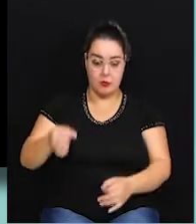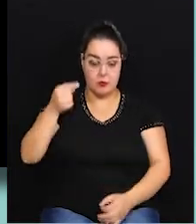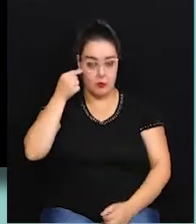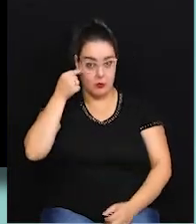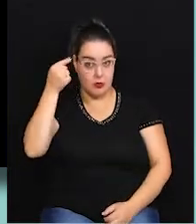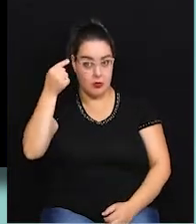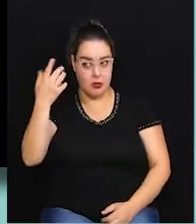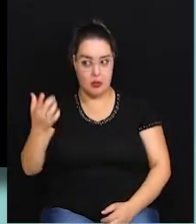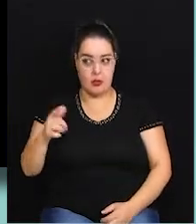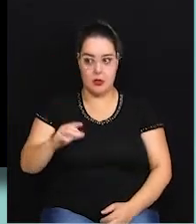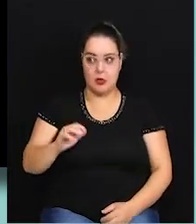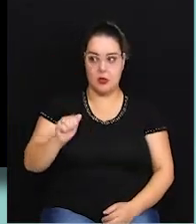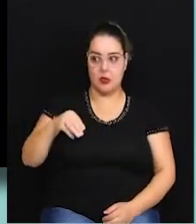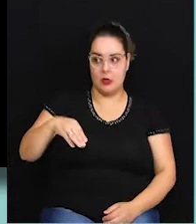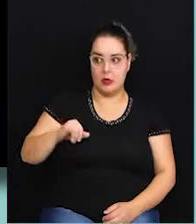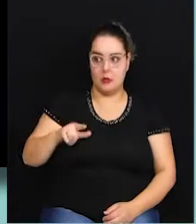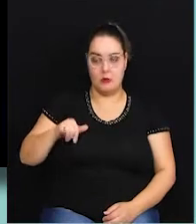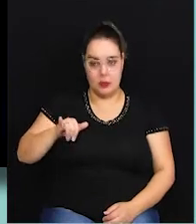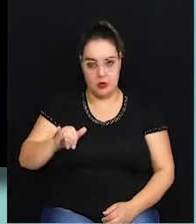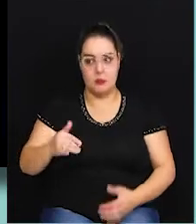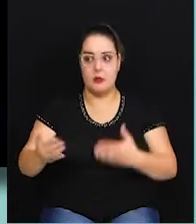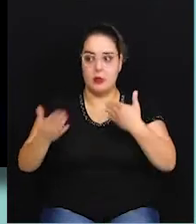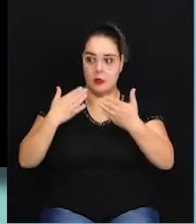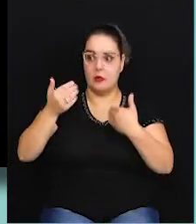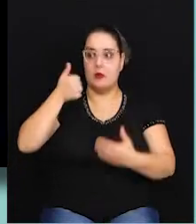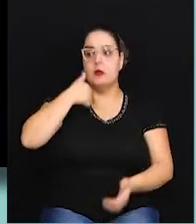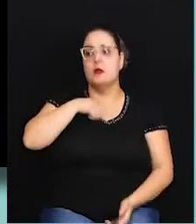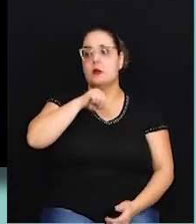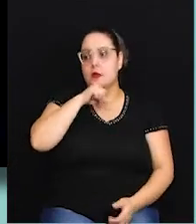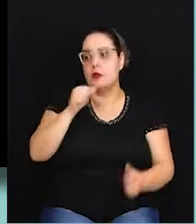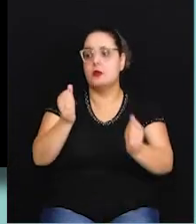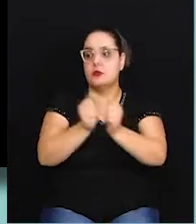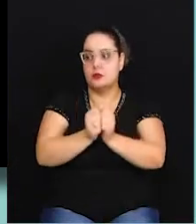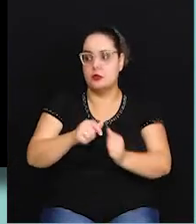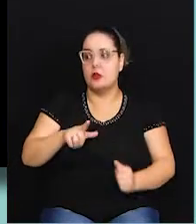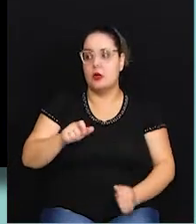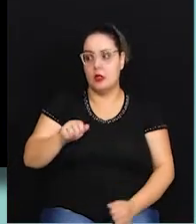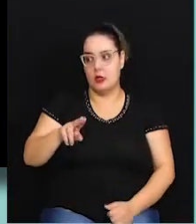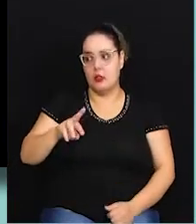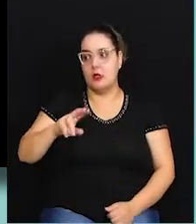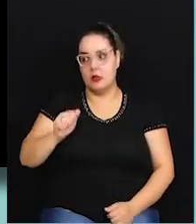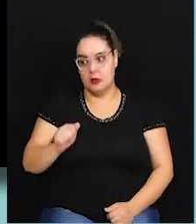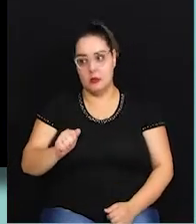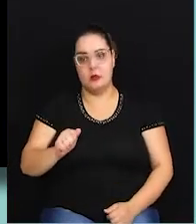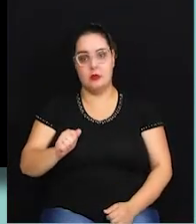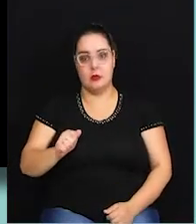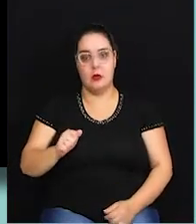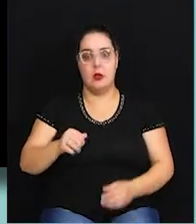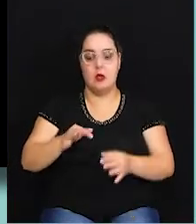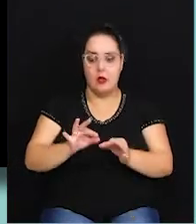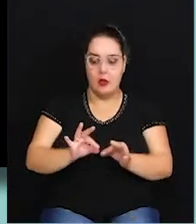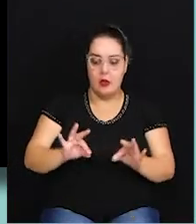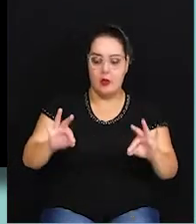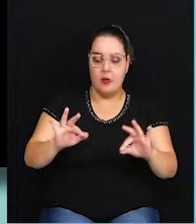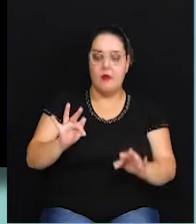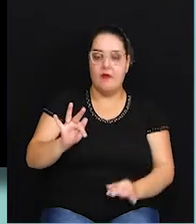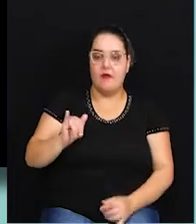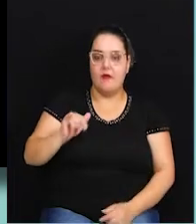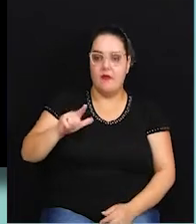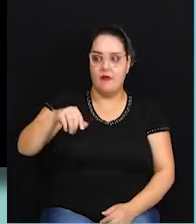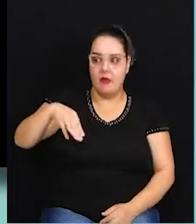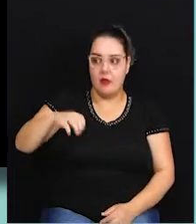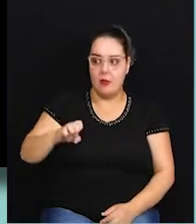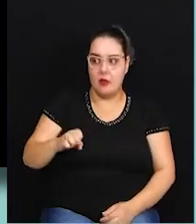pela ideia, pela luz da Camille, com a conversa que ela teve com a mãe dela, junto com a Laura, que produzia já filmes plásticos